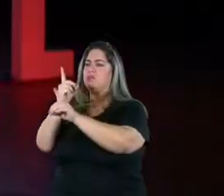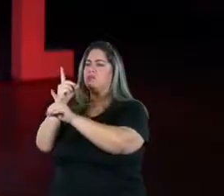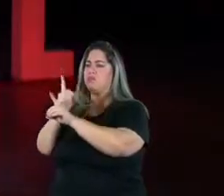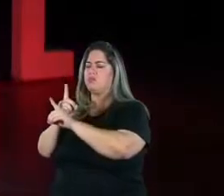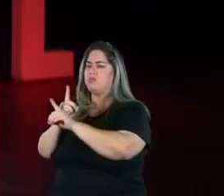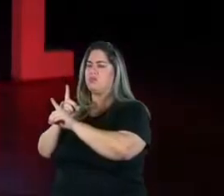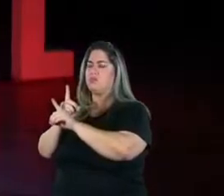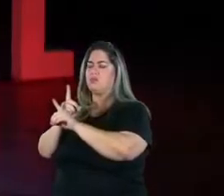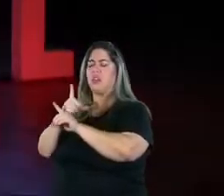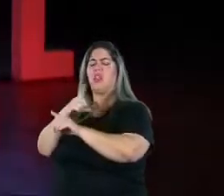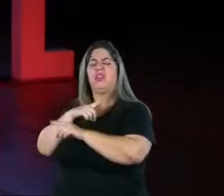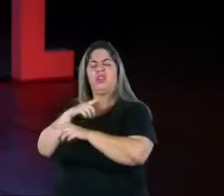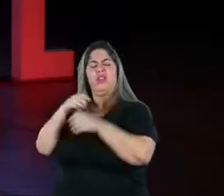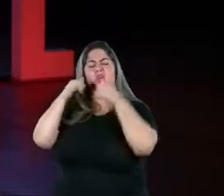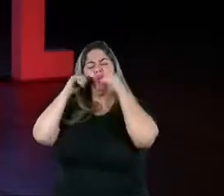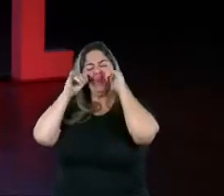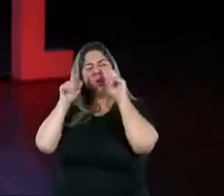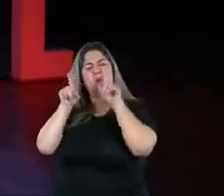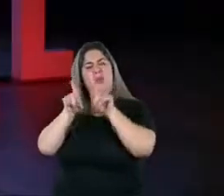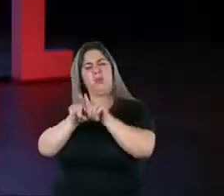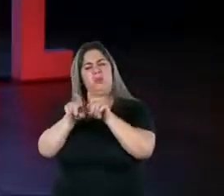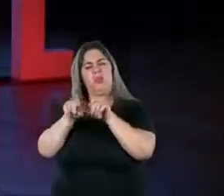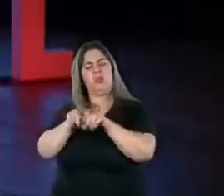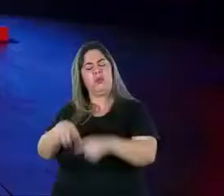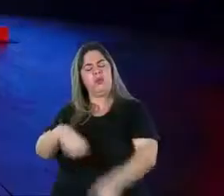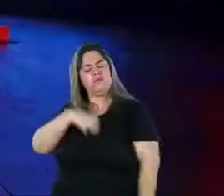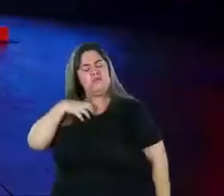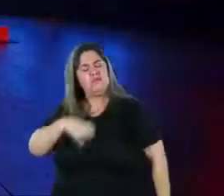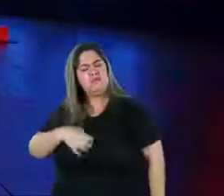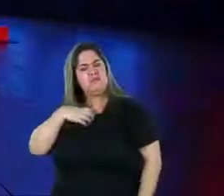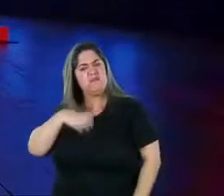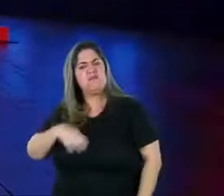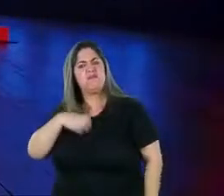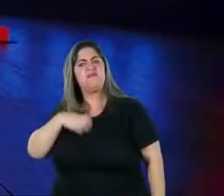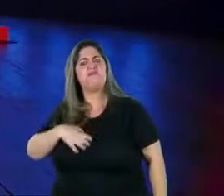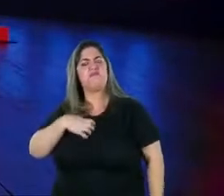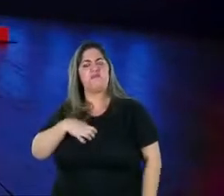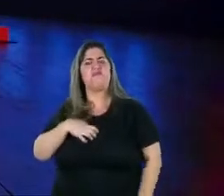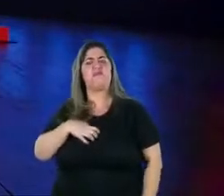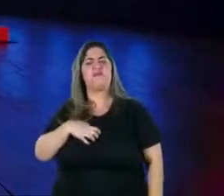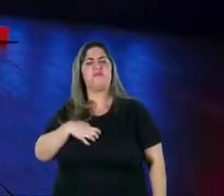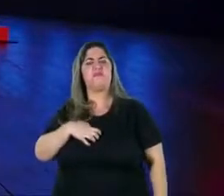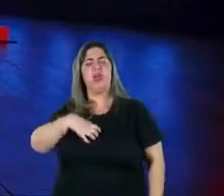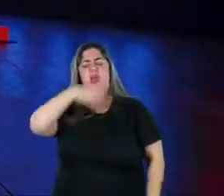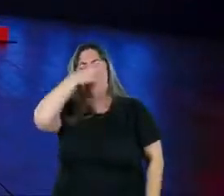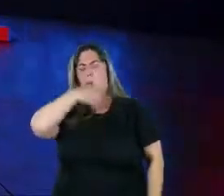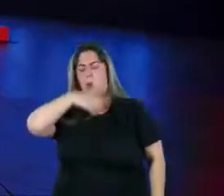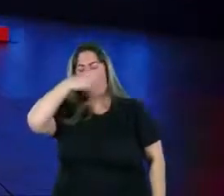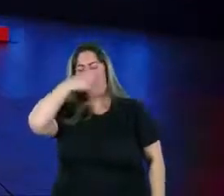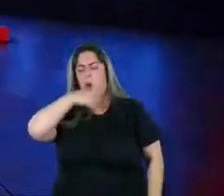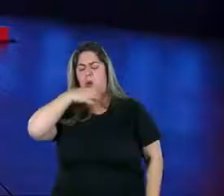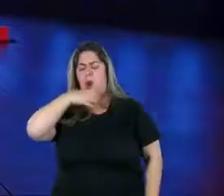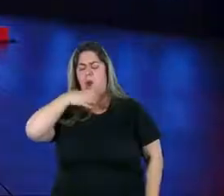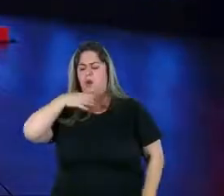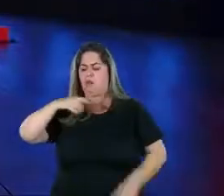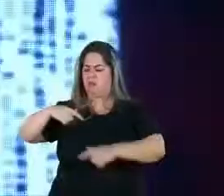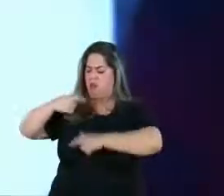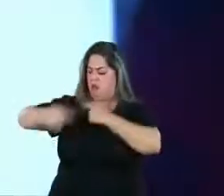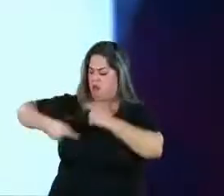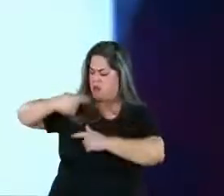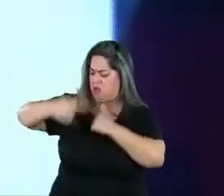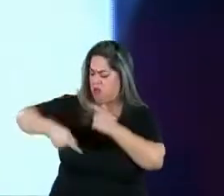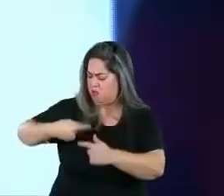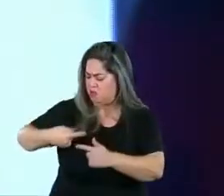impaciência. Um grande boi está na minha fúria, na minha tempestade, minha árvore genealógica, na minha